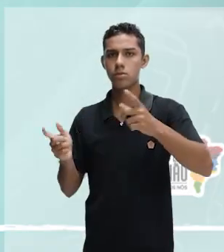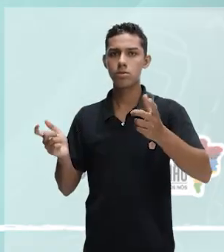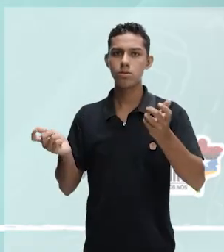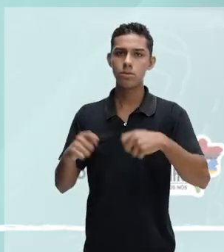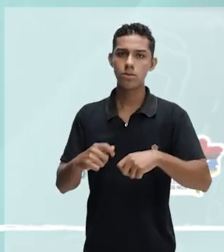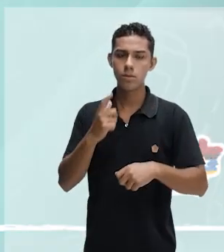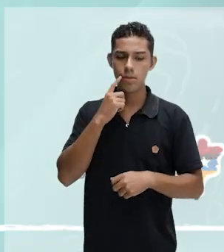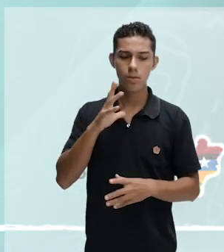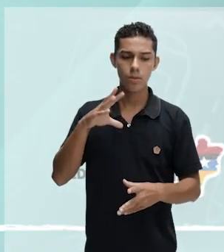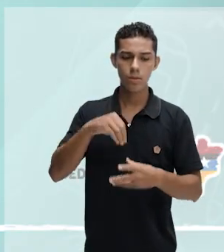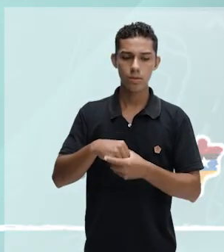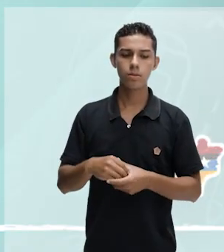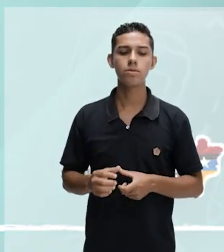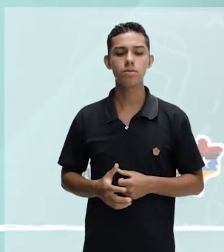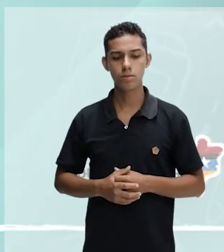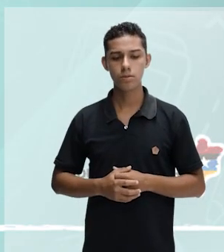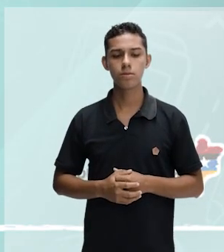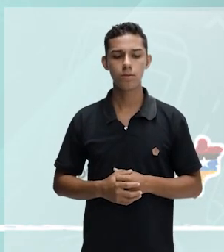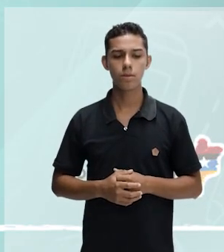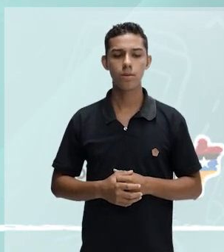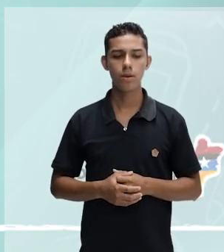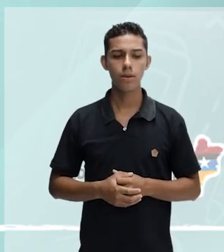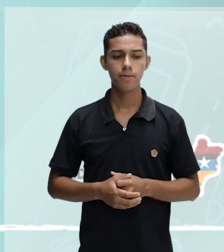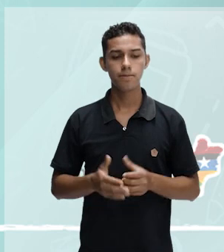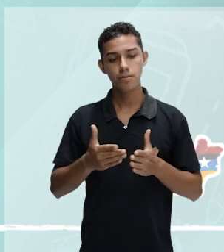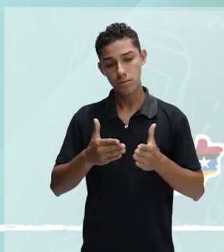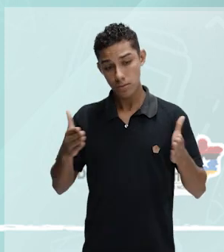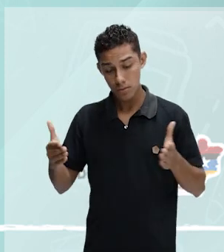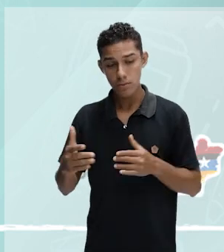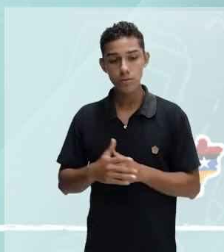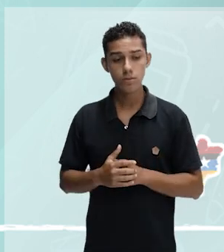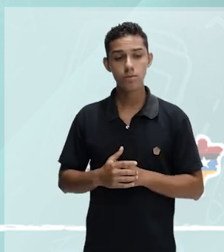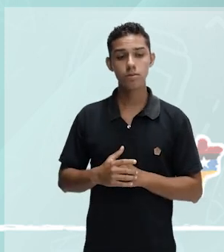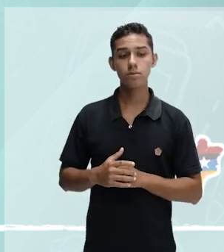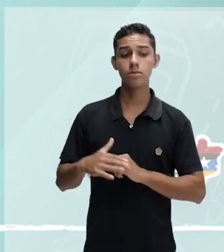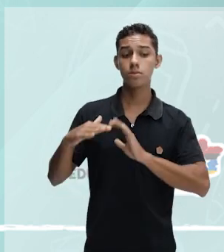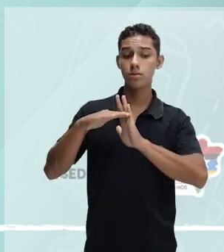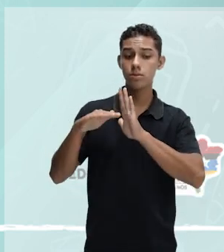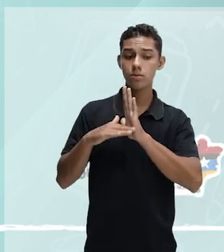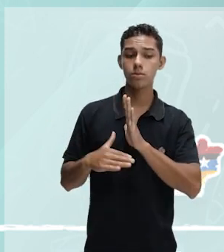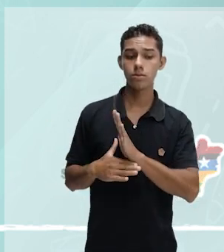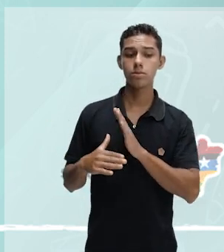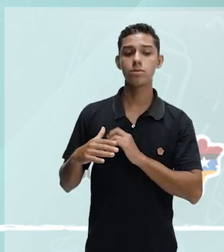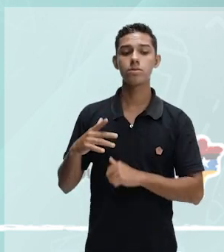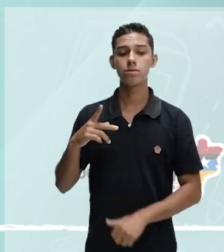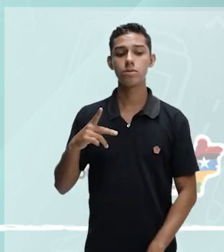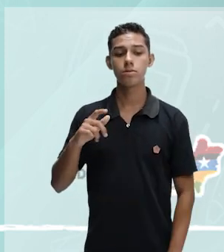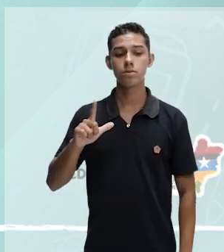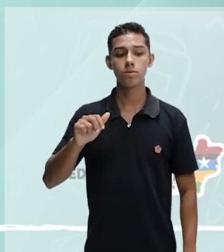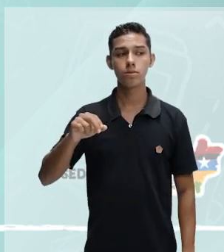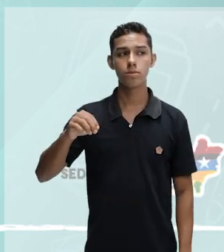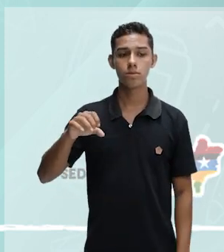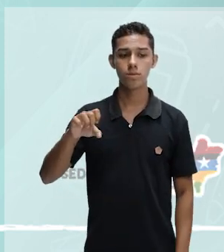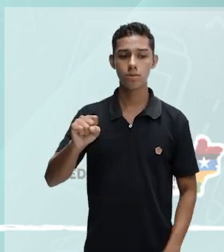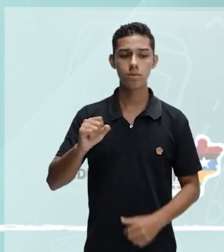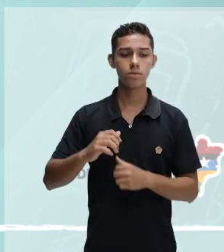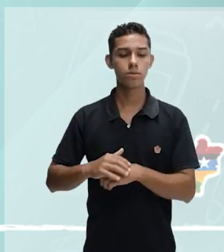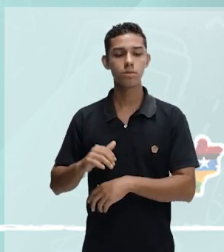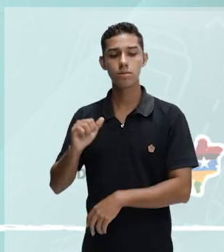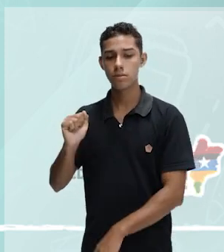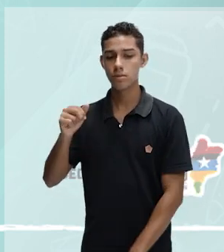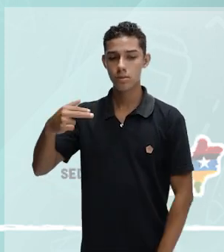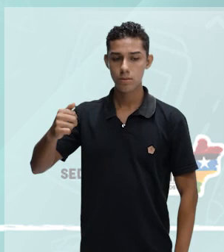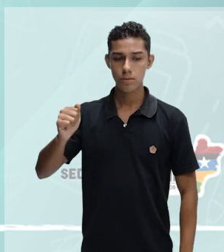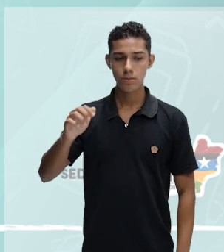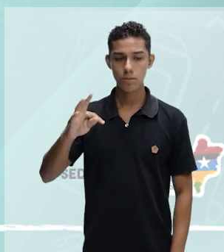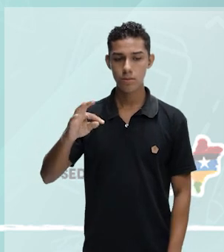sinoviais. Daí nós vamos chegar nos planos anatômicos. Para nós falarmos de articulações, nós temos que entender que existem os